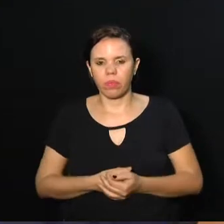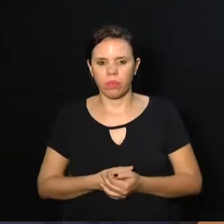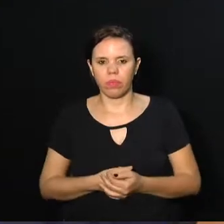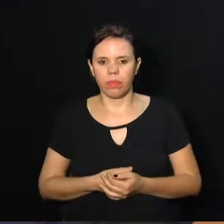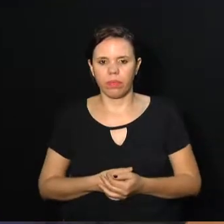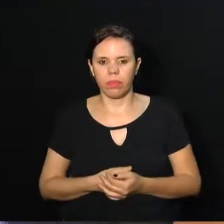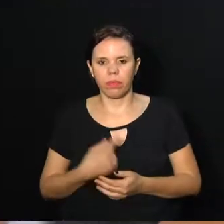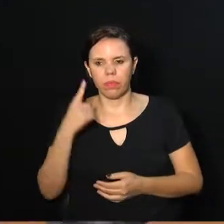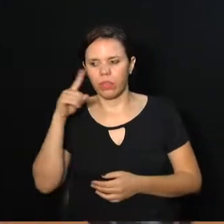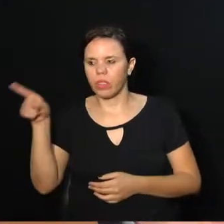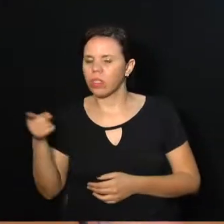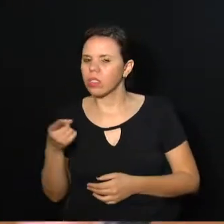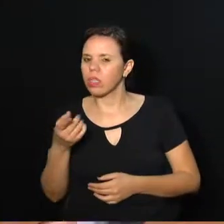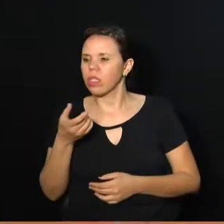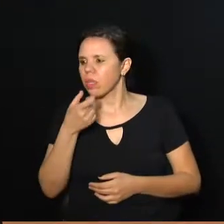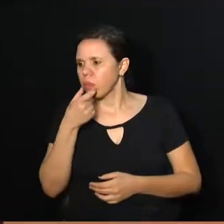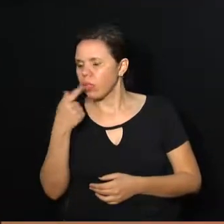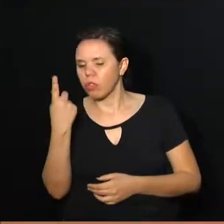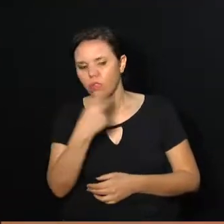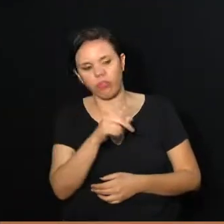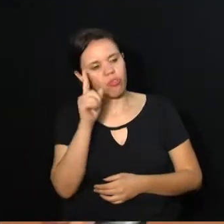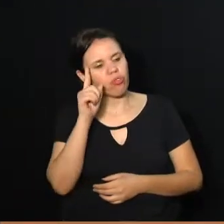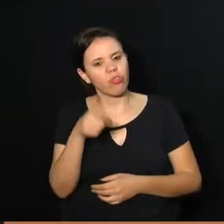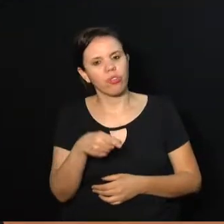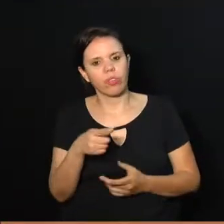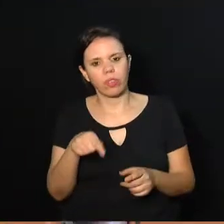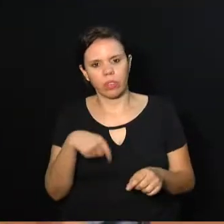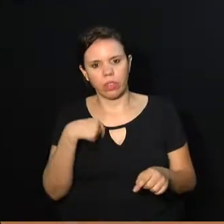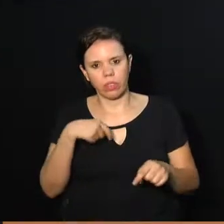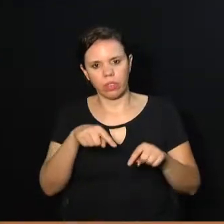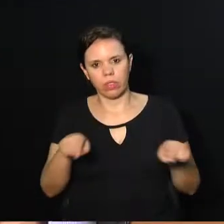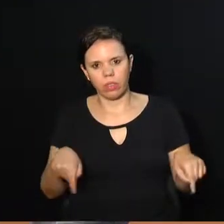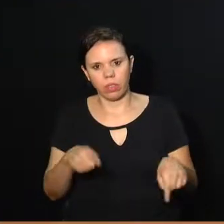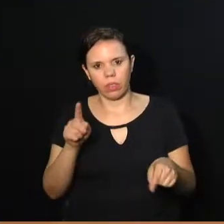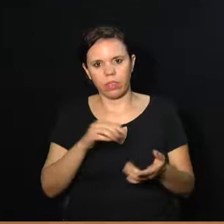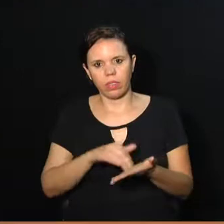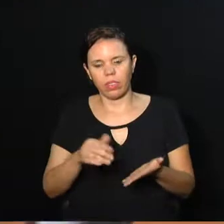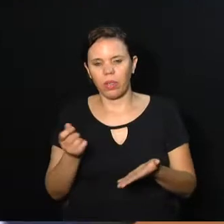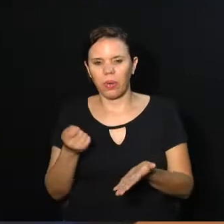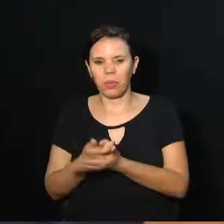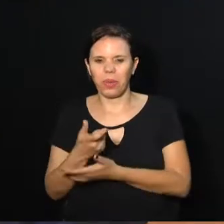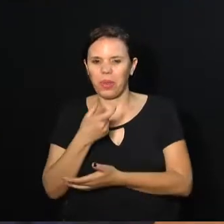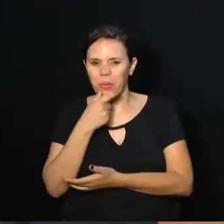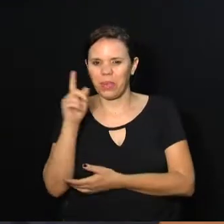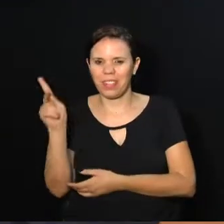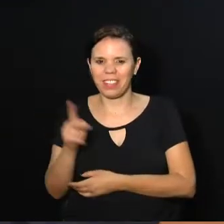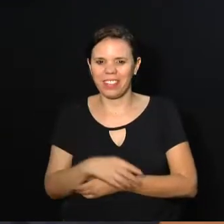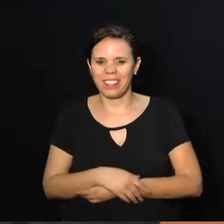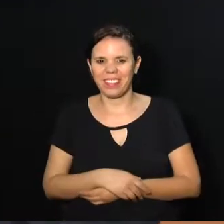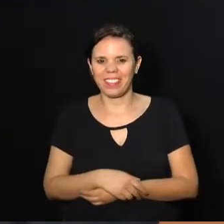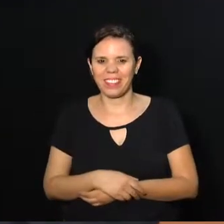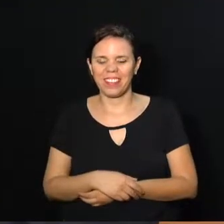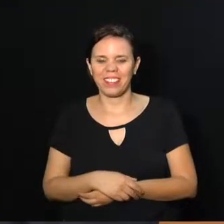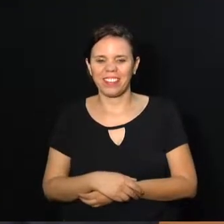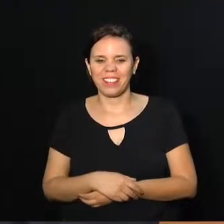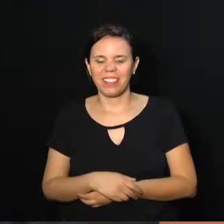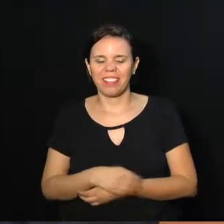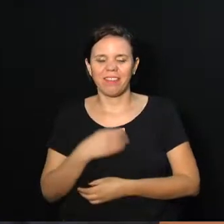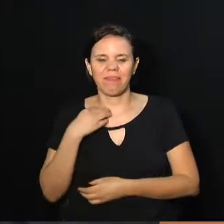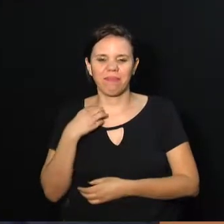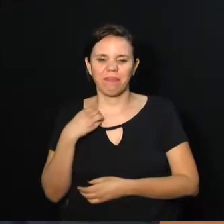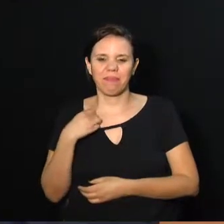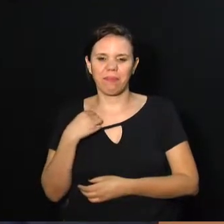dia você traz a bolachinha, outro dia você traz isso. O gabinete também é assim, Ju. Falar nisso, você tem que comprar umas bolachas lá. Né?